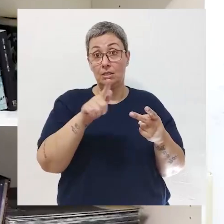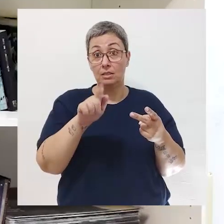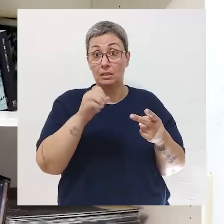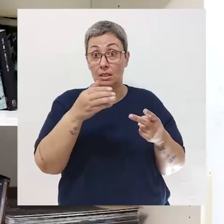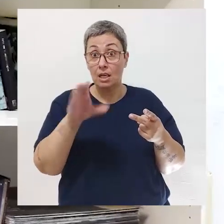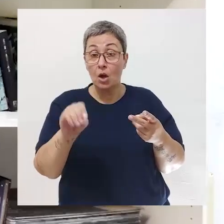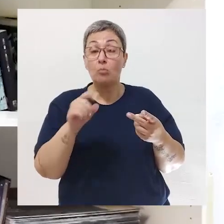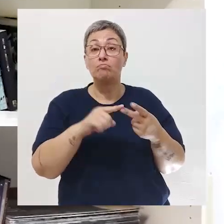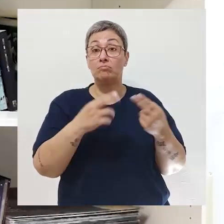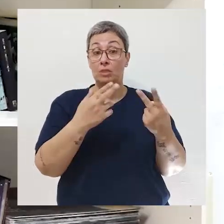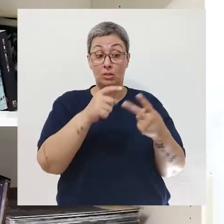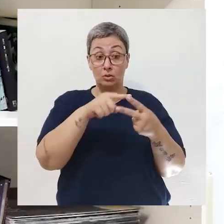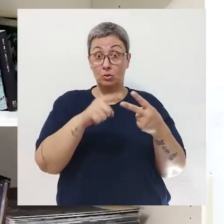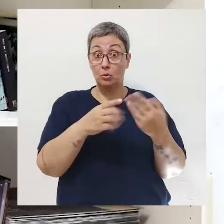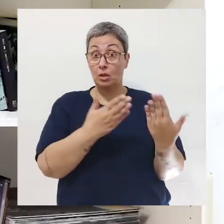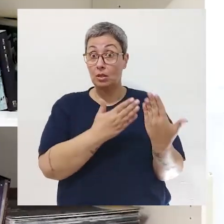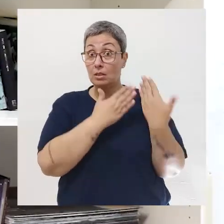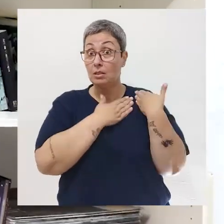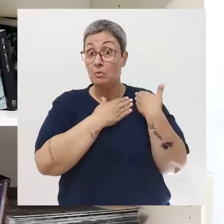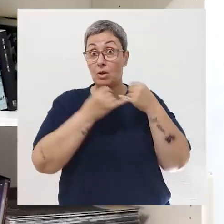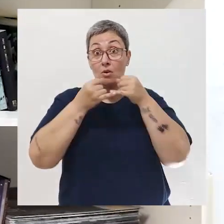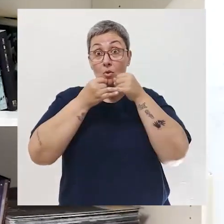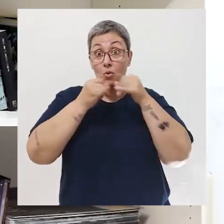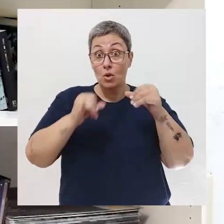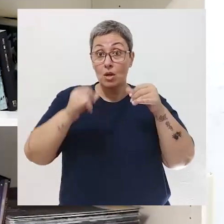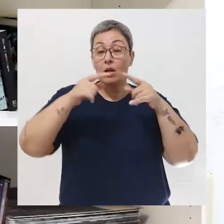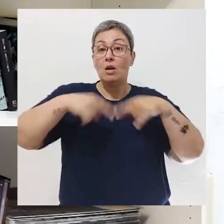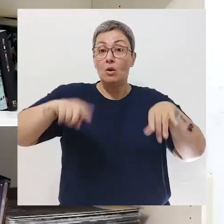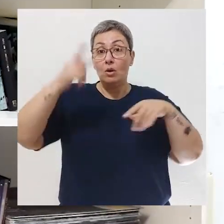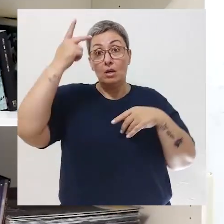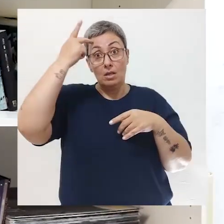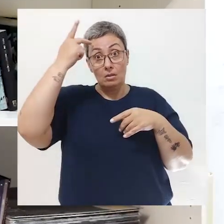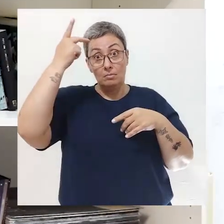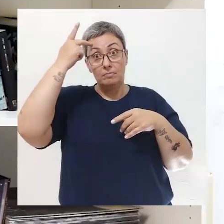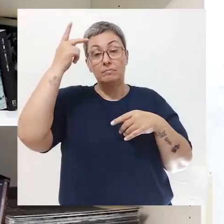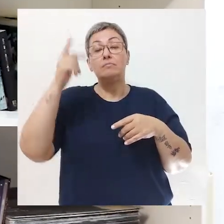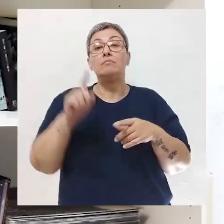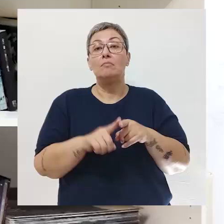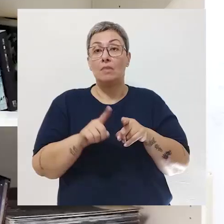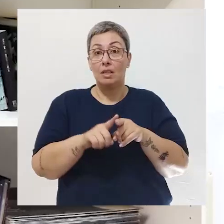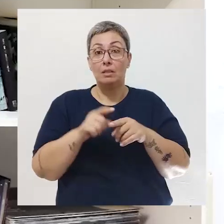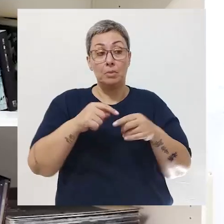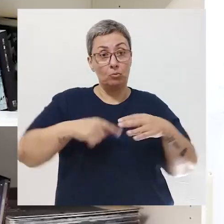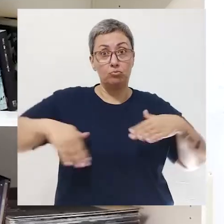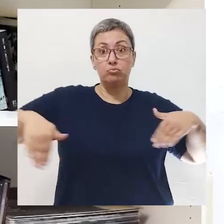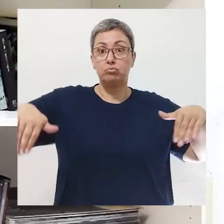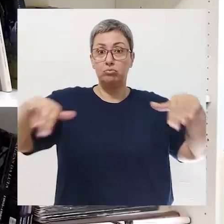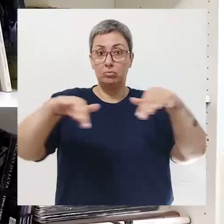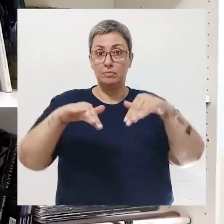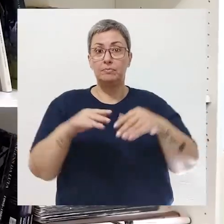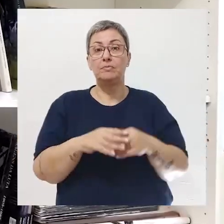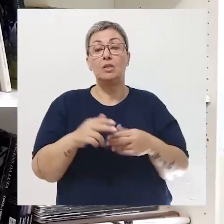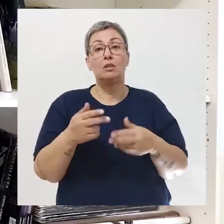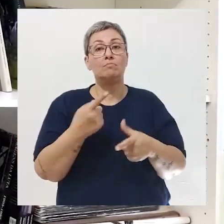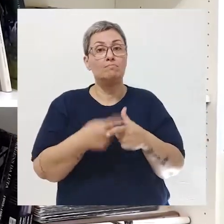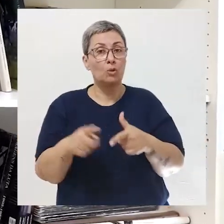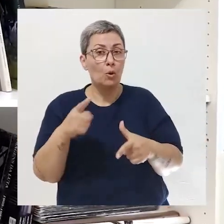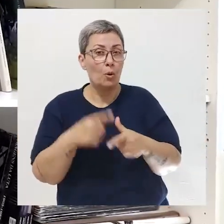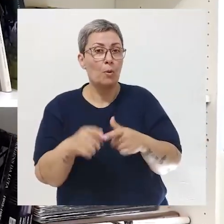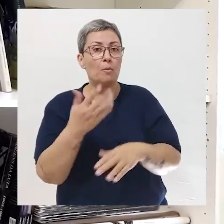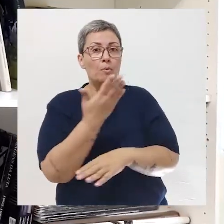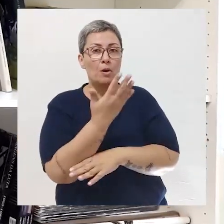ambas responsáveis pelo abastecimento elétrico de São Paulo e do seu entorno. Os